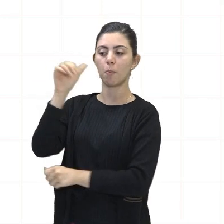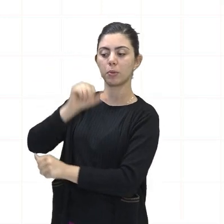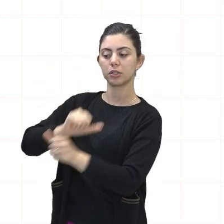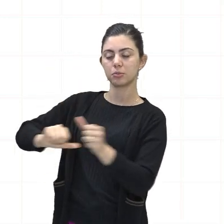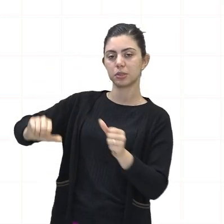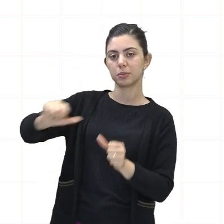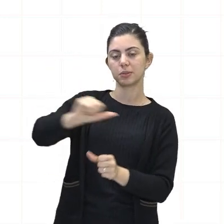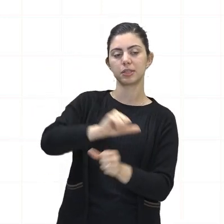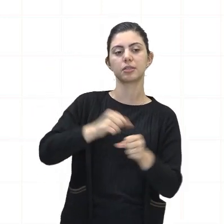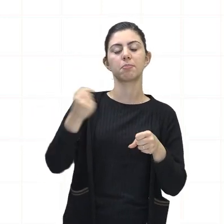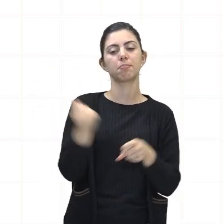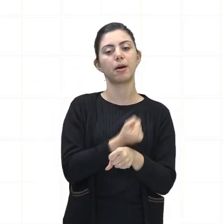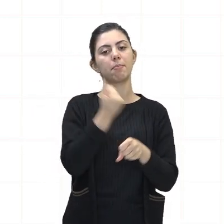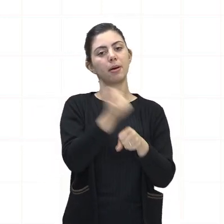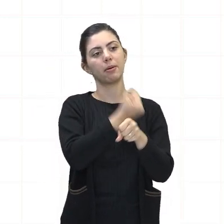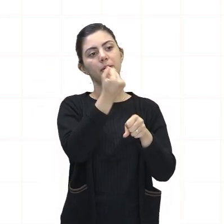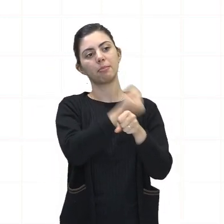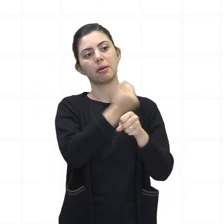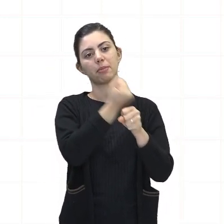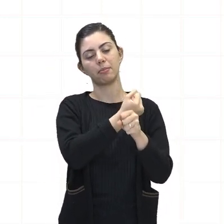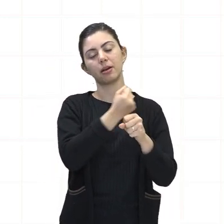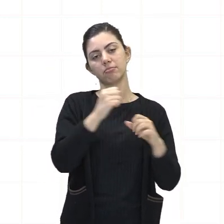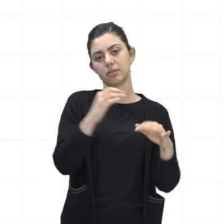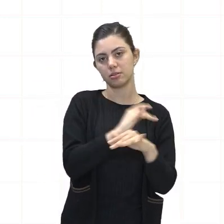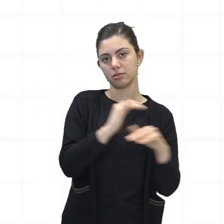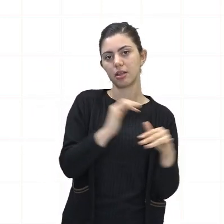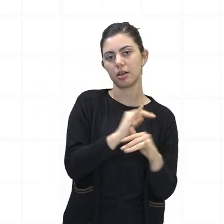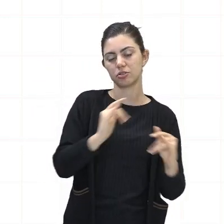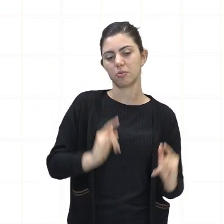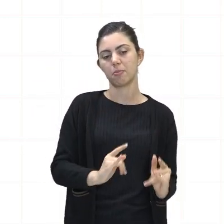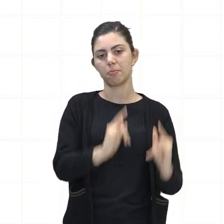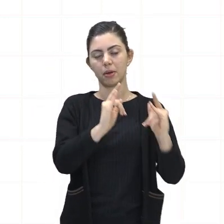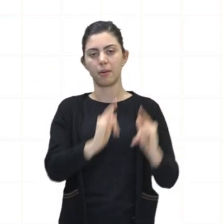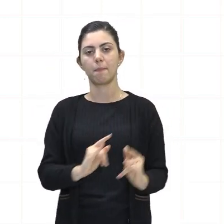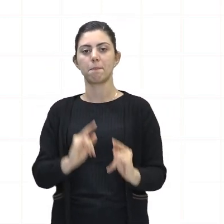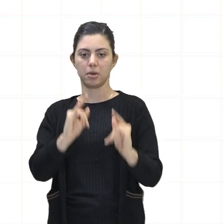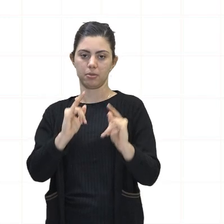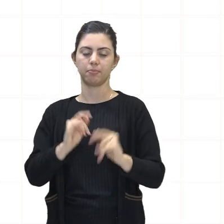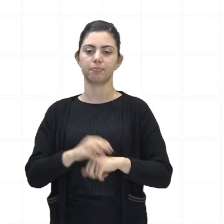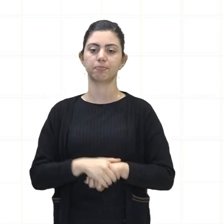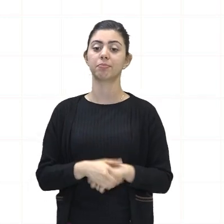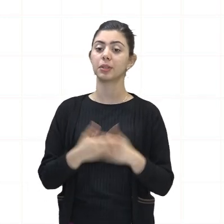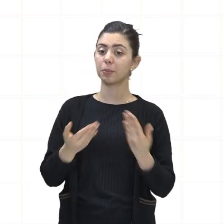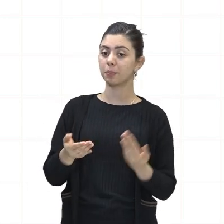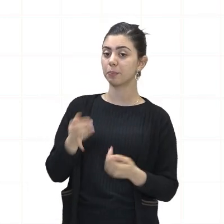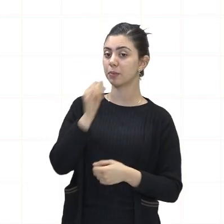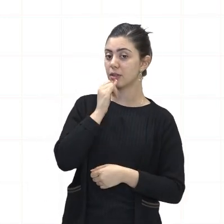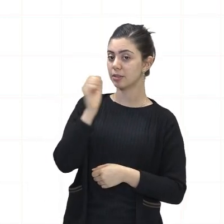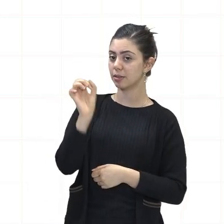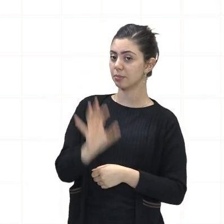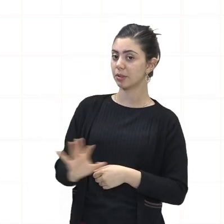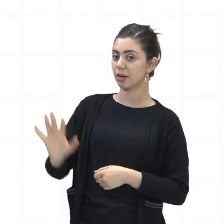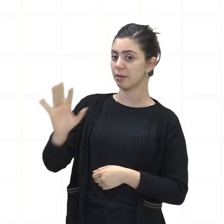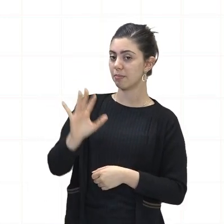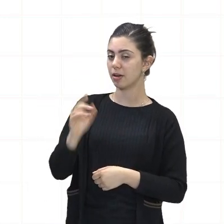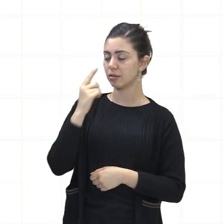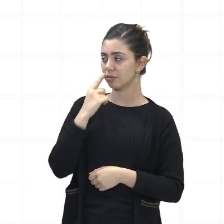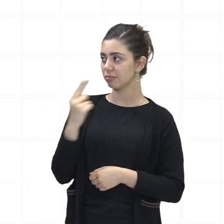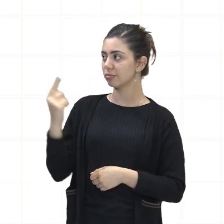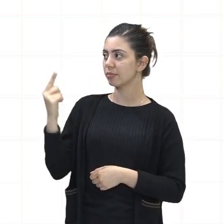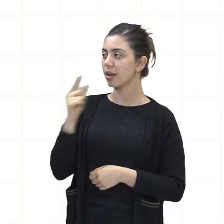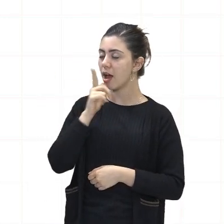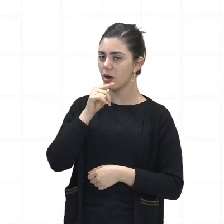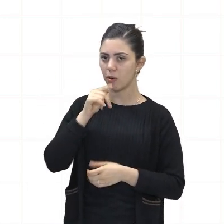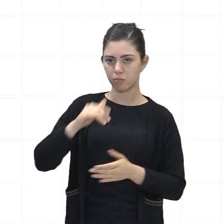e rurais em espaços urbanos. O que aconteceu? Nessa imagem aí, esse rio que está passando aí, né, que